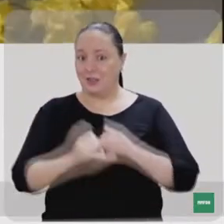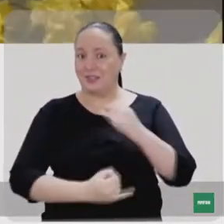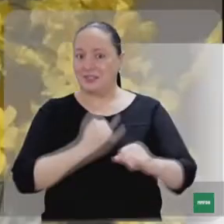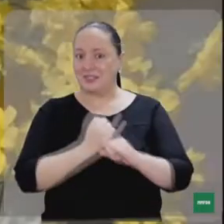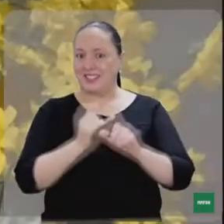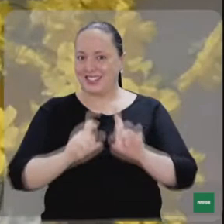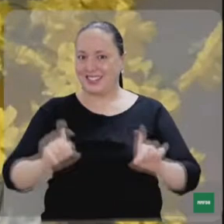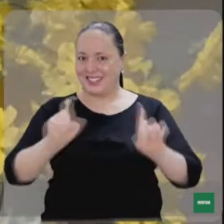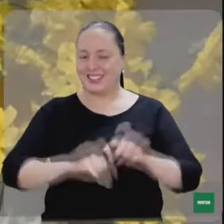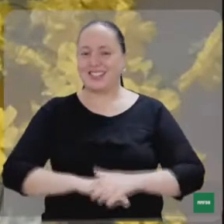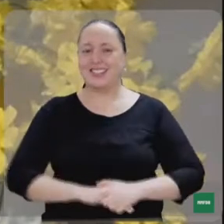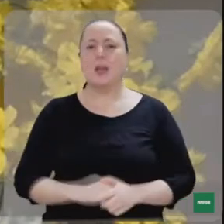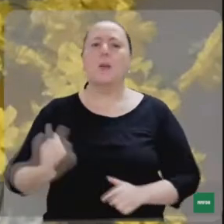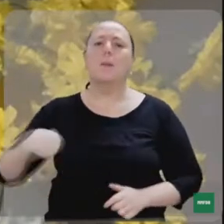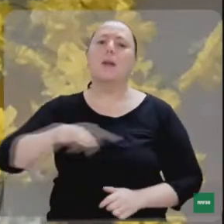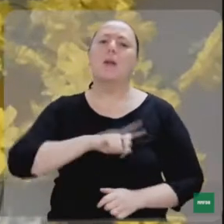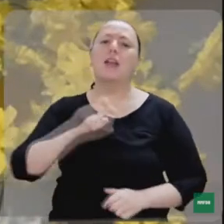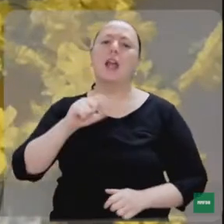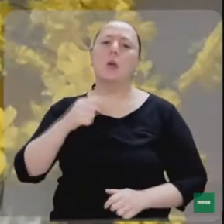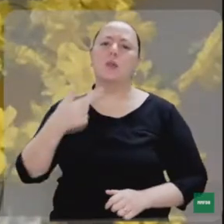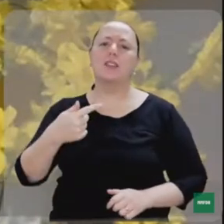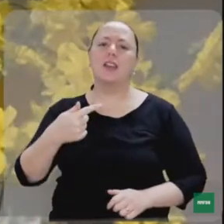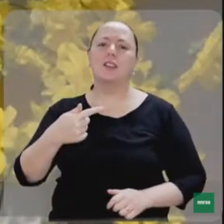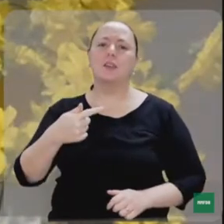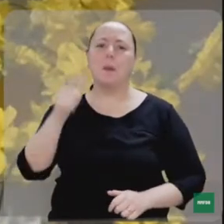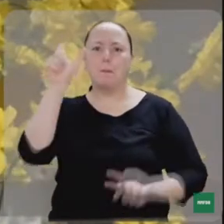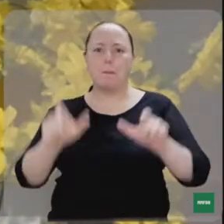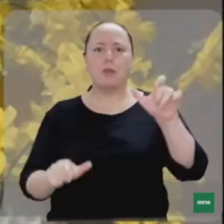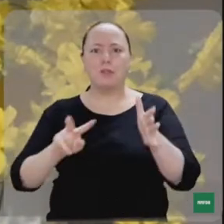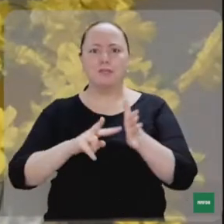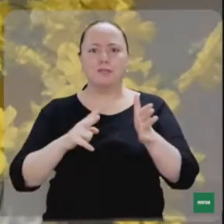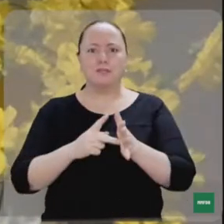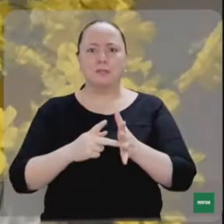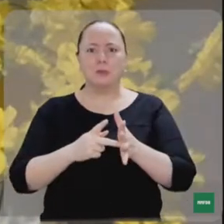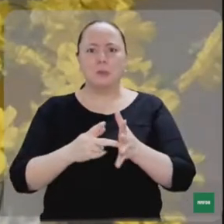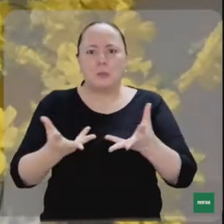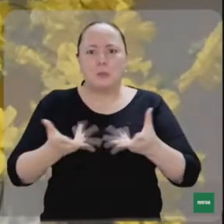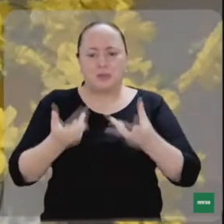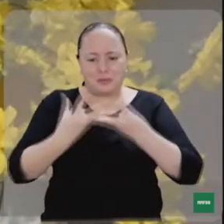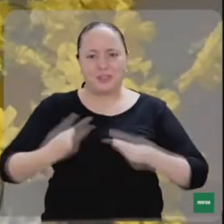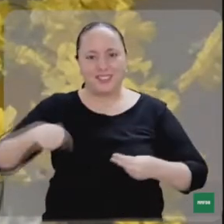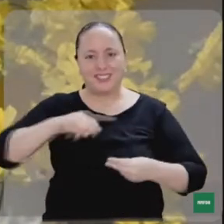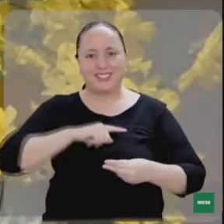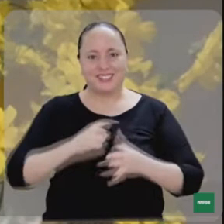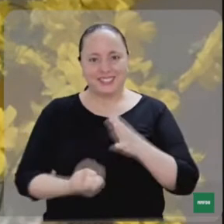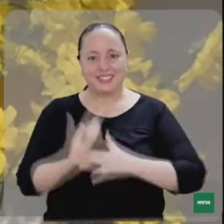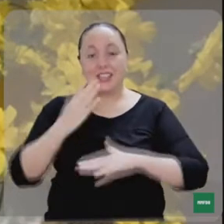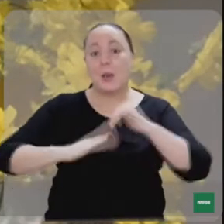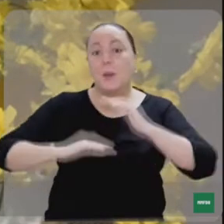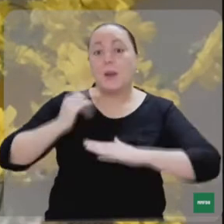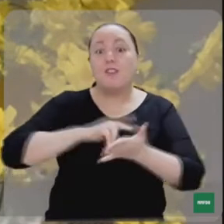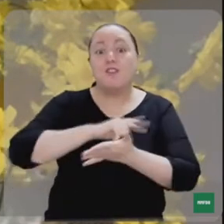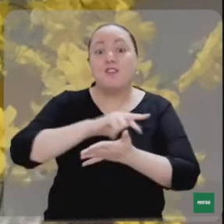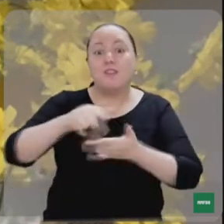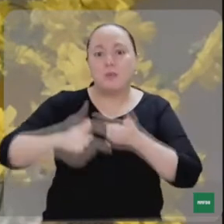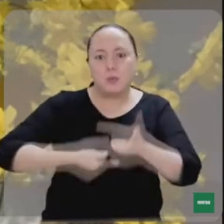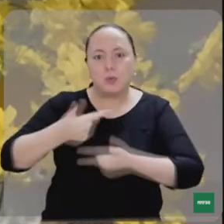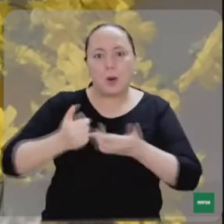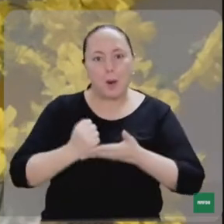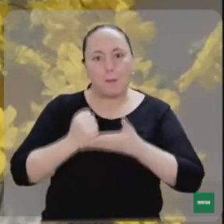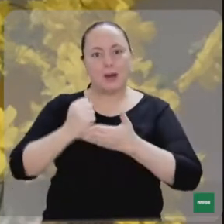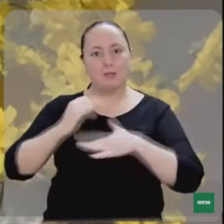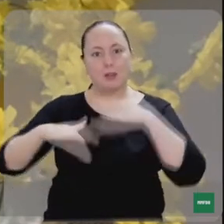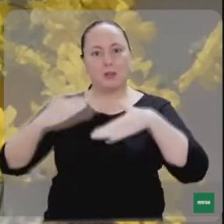Informática. Para nós aqui do Elo 7, as pessoas são a nossa essência. E com isso, nós desenvolvemos várias práticas e iniciativas para apoiar